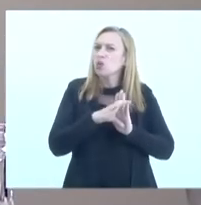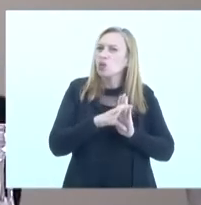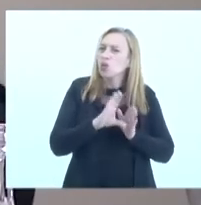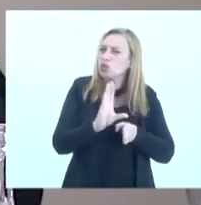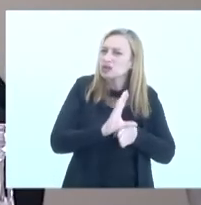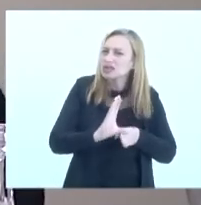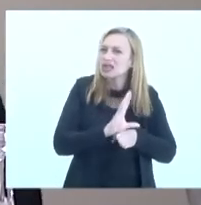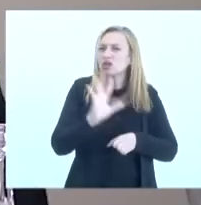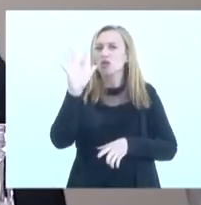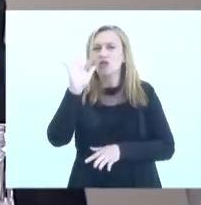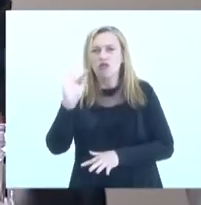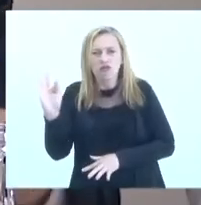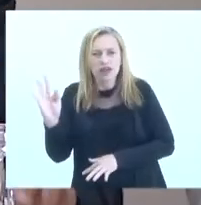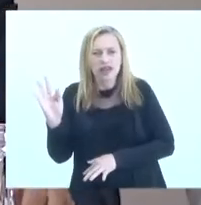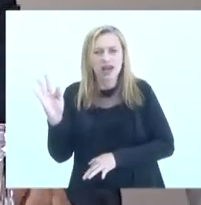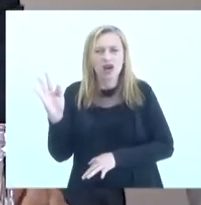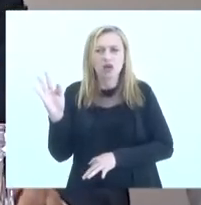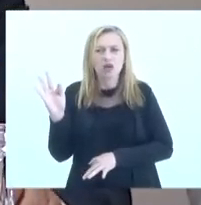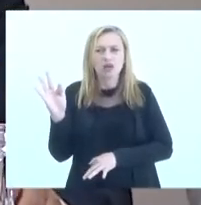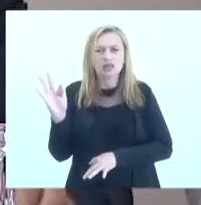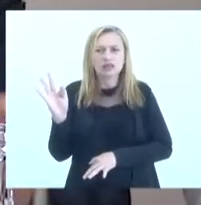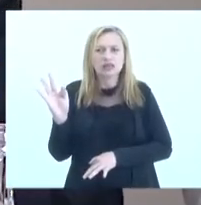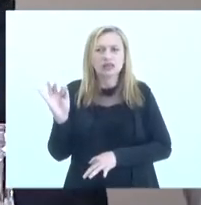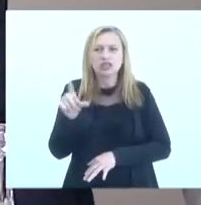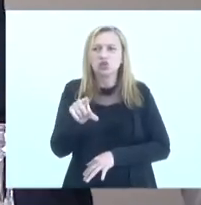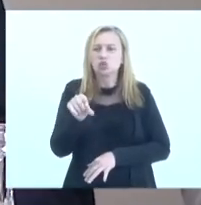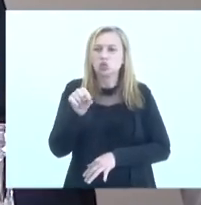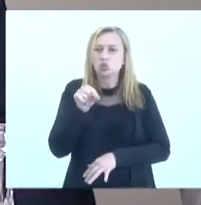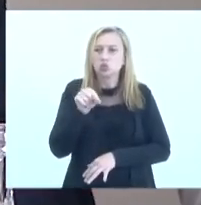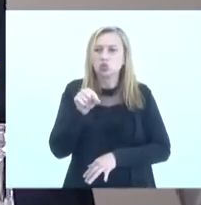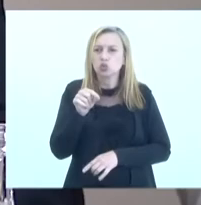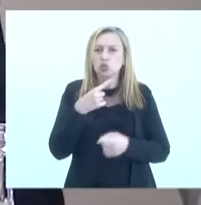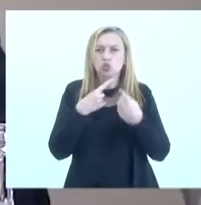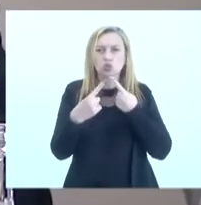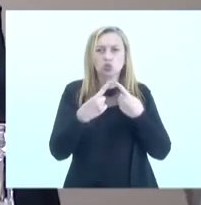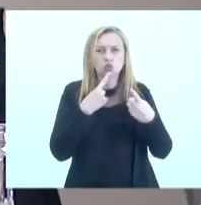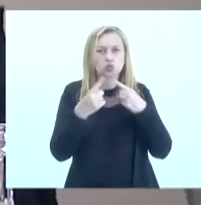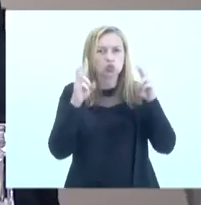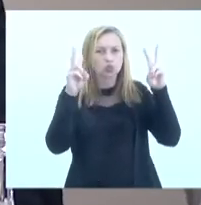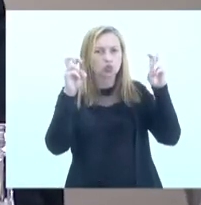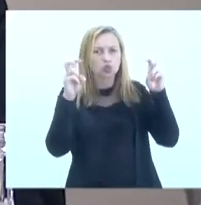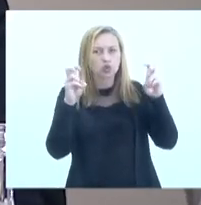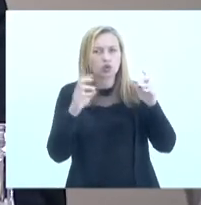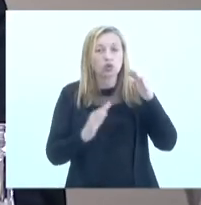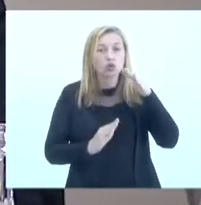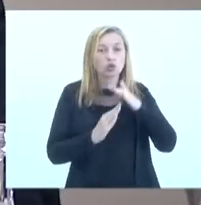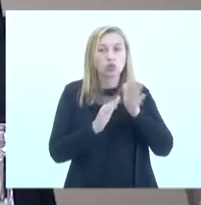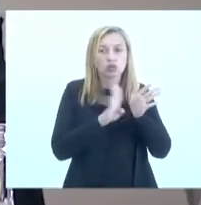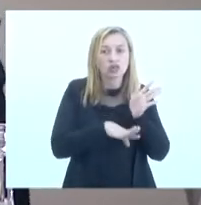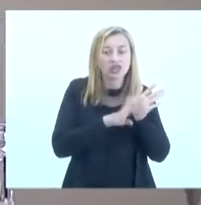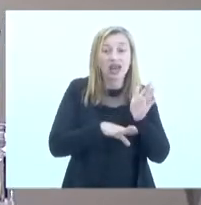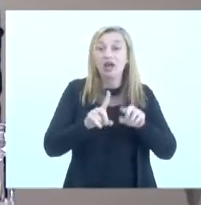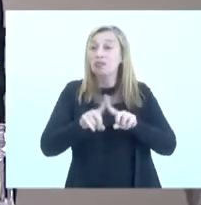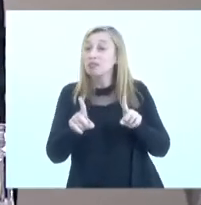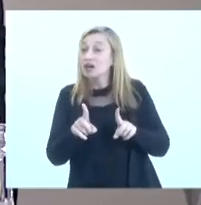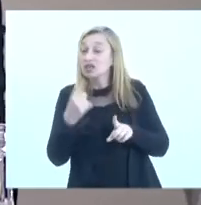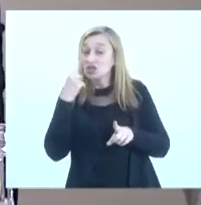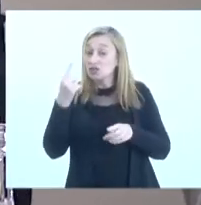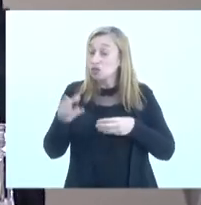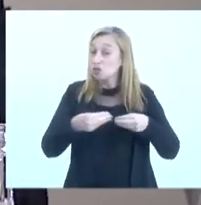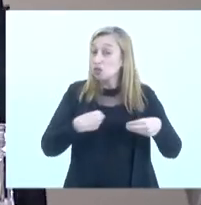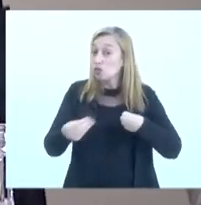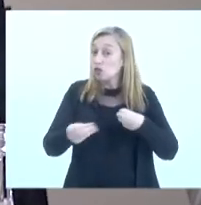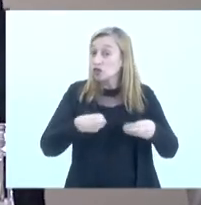Federal que determina, que dialoga com a questão do teto. Mas a gente viu que a gente pode